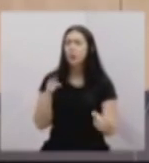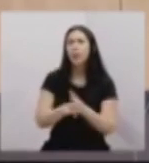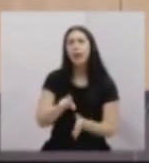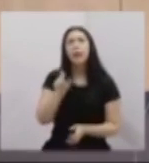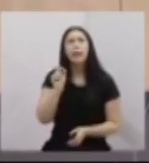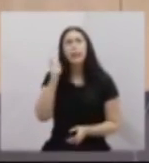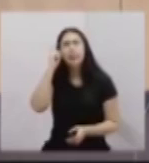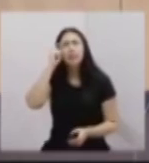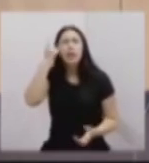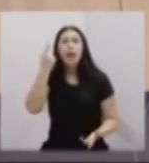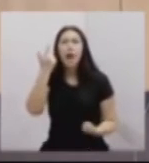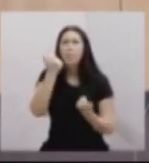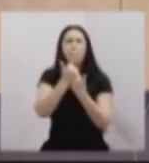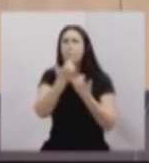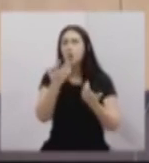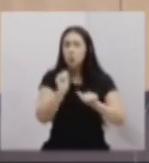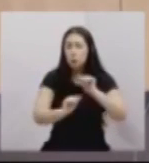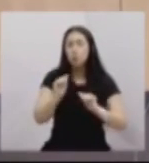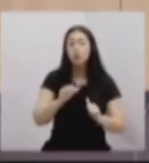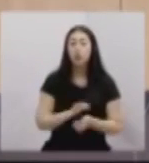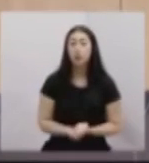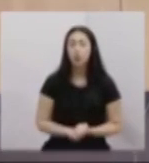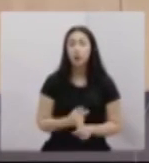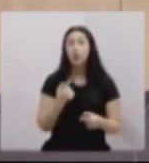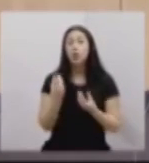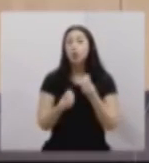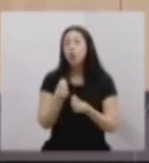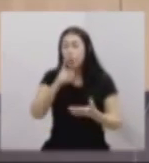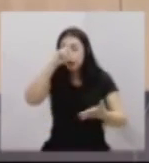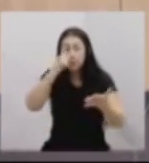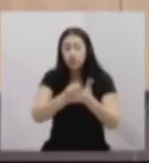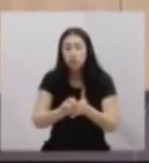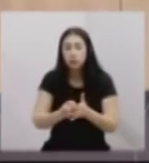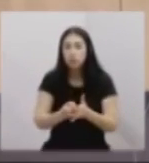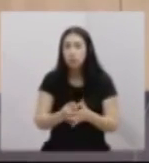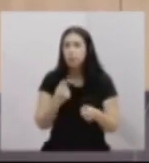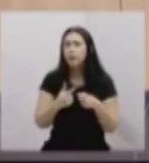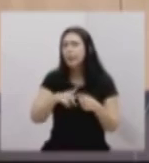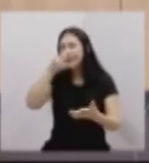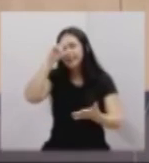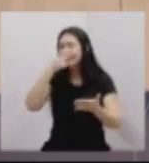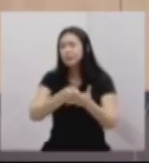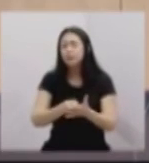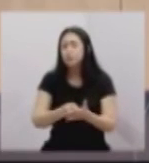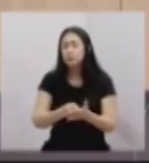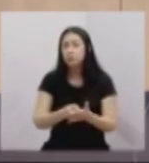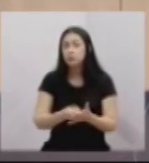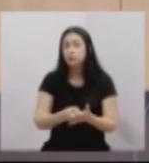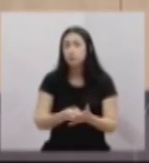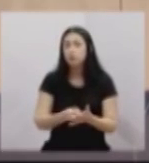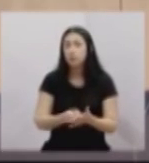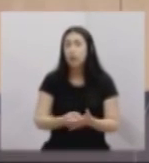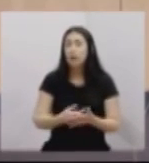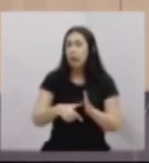Vale Merenda pelo Vale Marmitex? Qual foi o critério para a tomada de decisão acima exposta? Houve